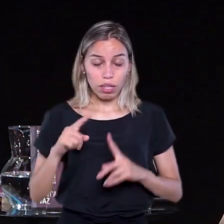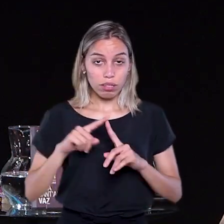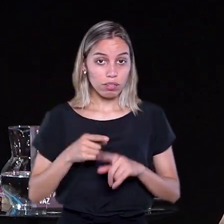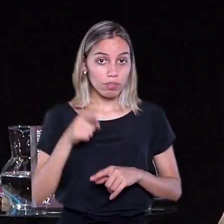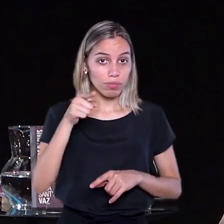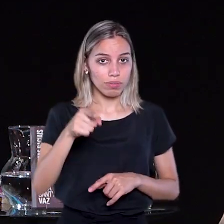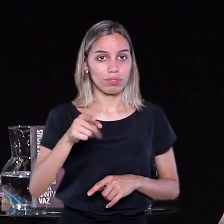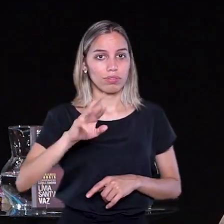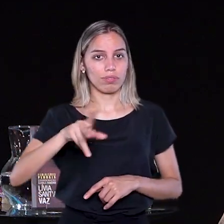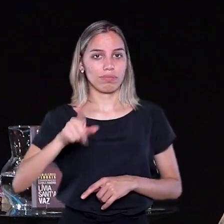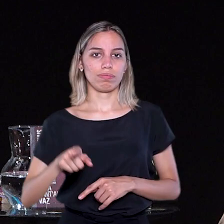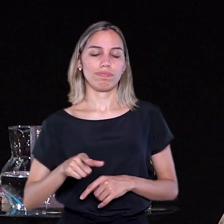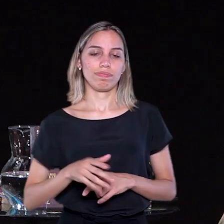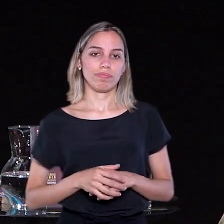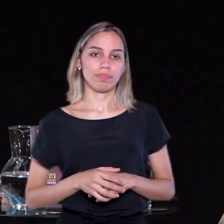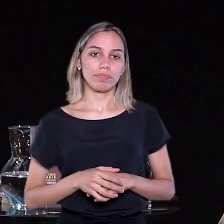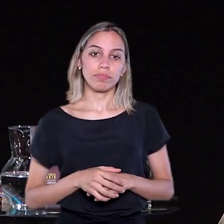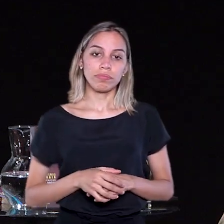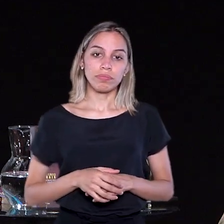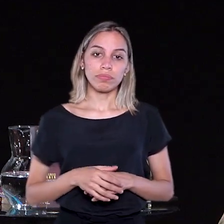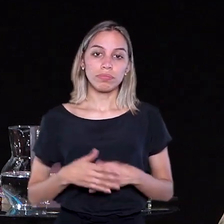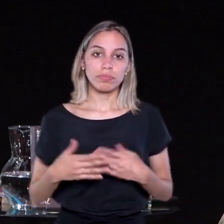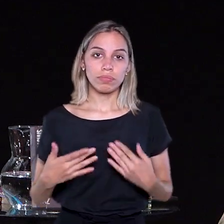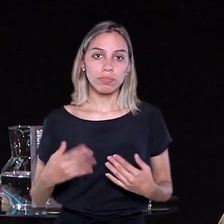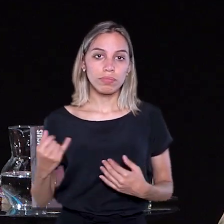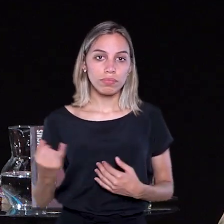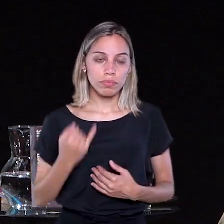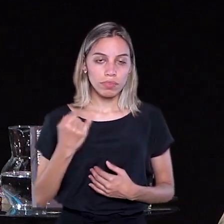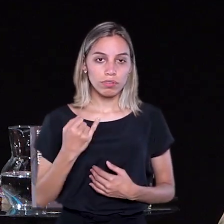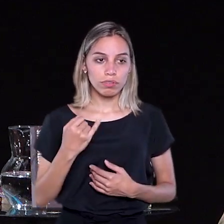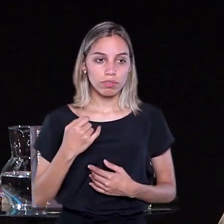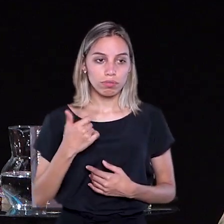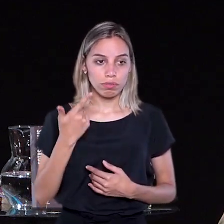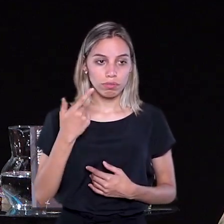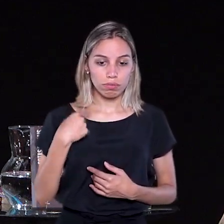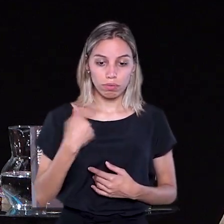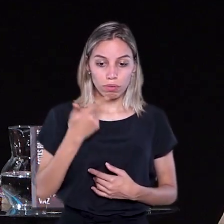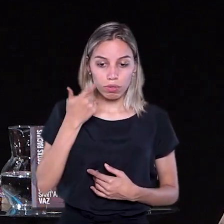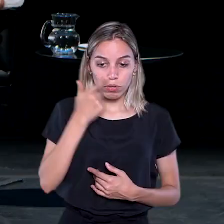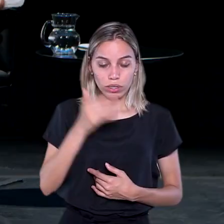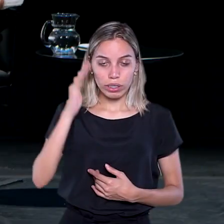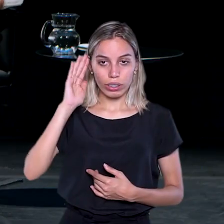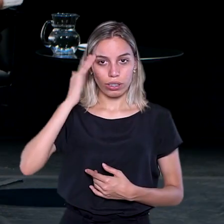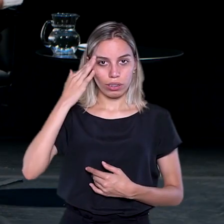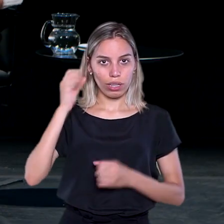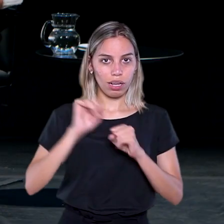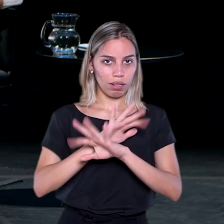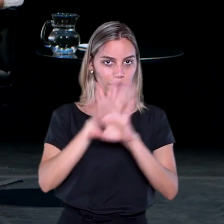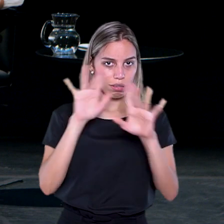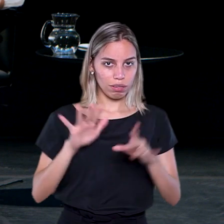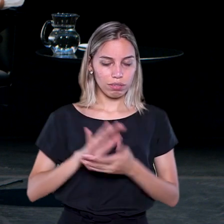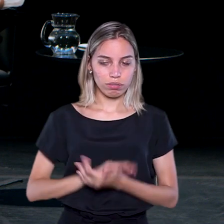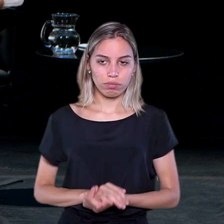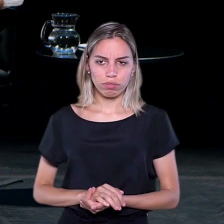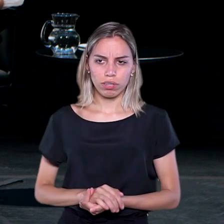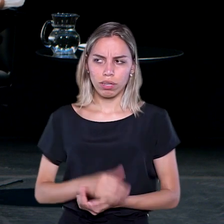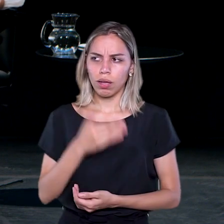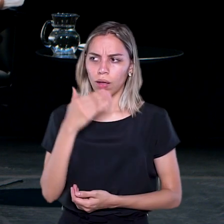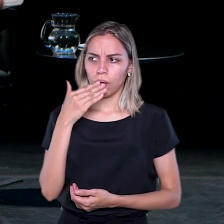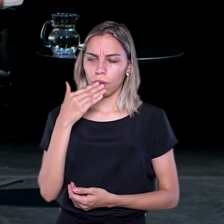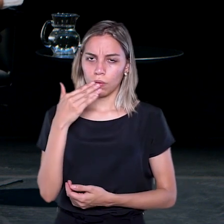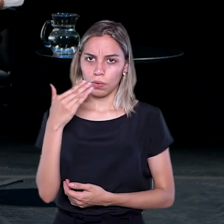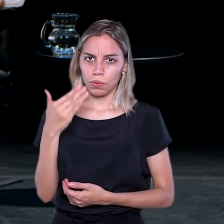Então, é fundamental que a gente tenha isso muito nítido quando nós falamos sobre cotas raciais. Qual